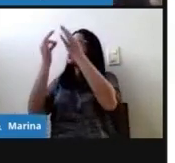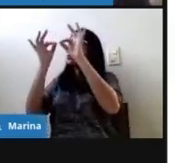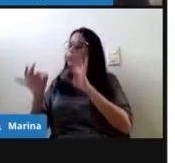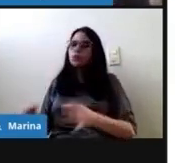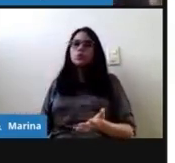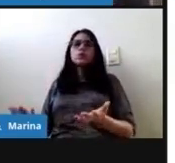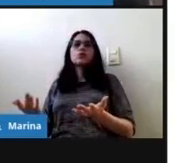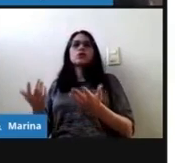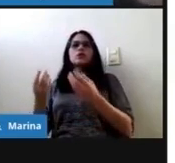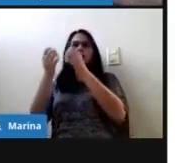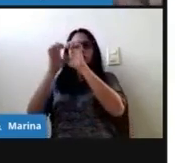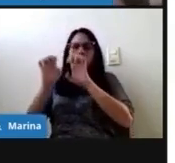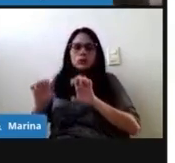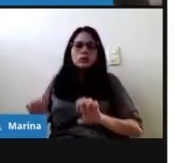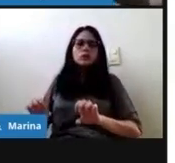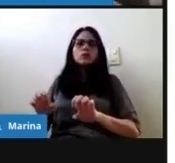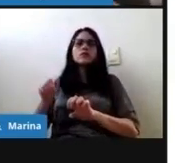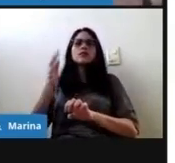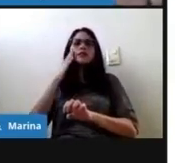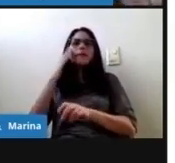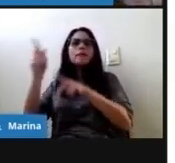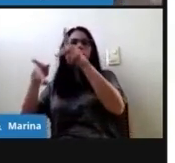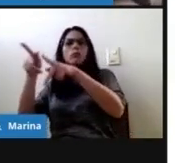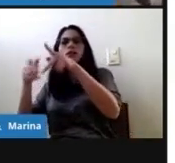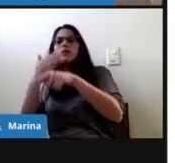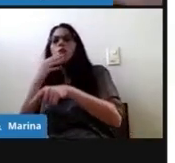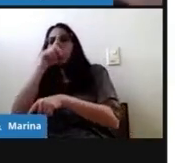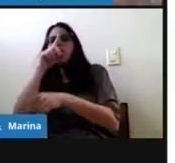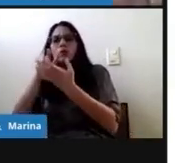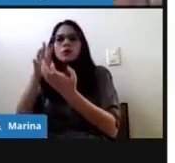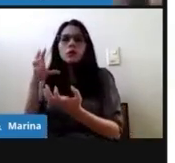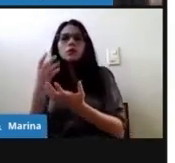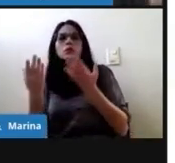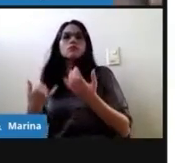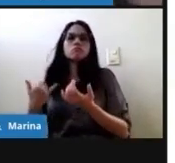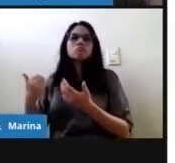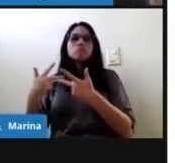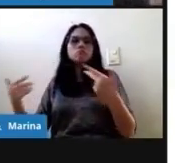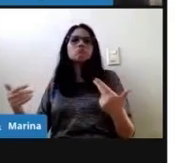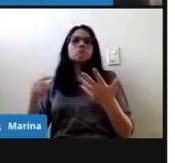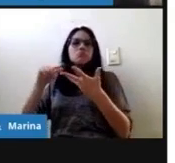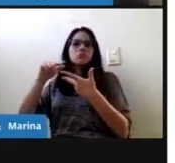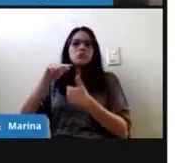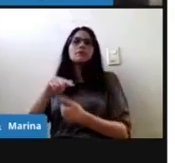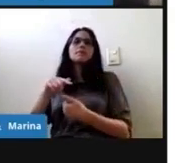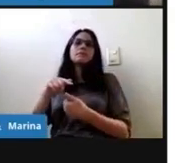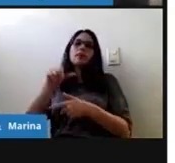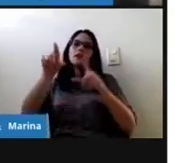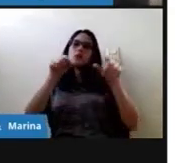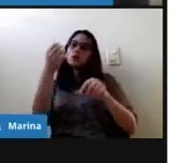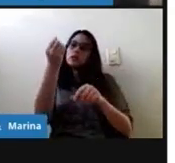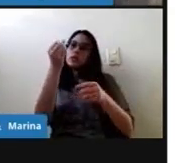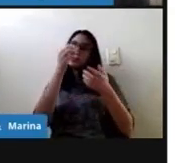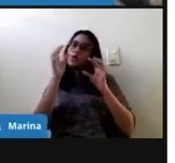e indicadores sobre a população em risco, né? E a partir desses indicadores, nós elencamos 6 agrupamentos